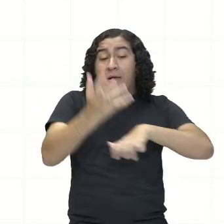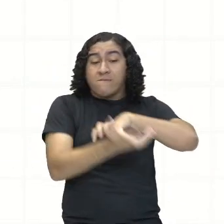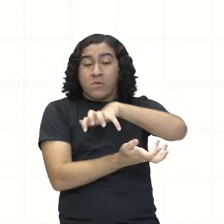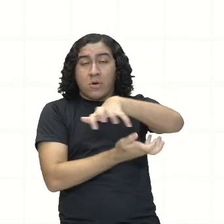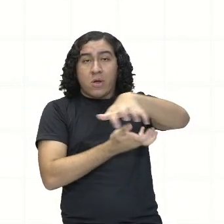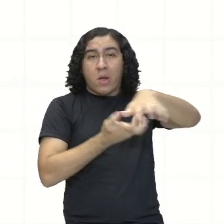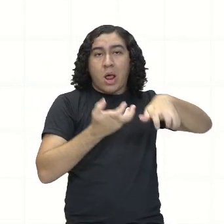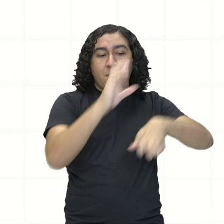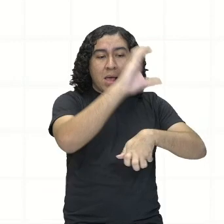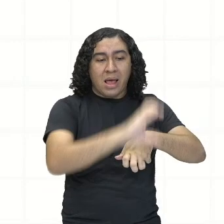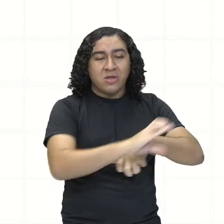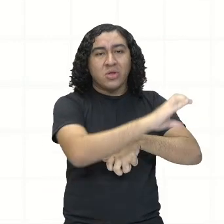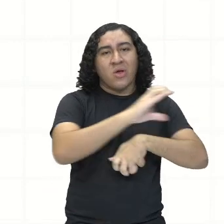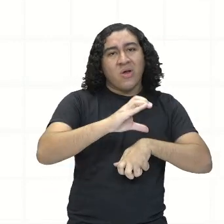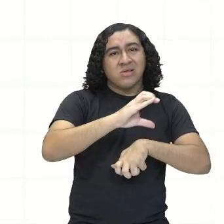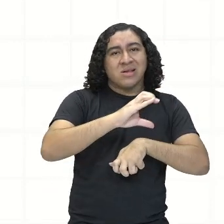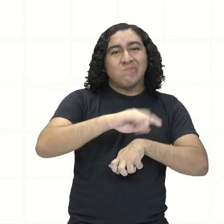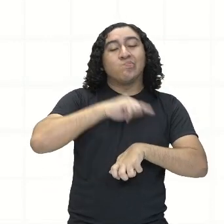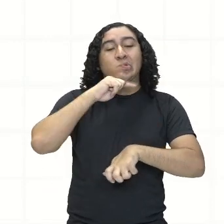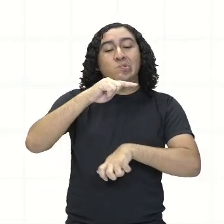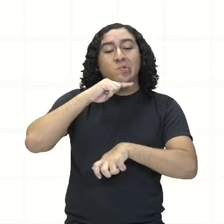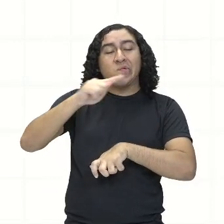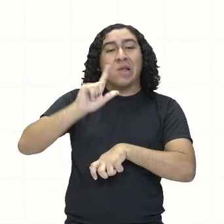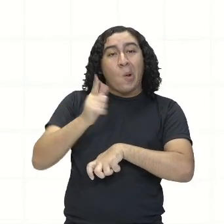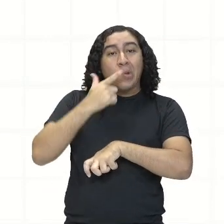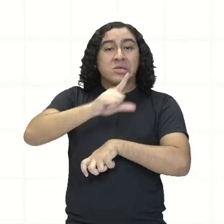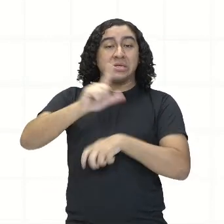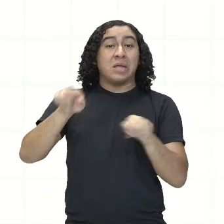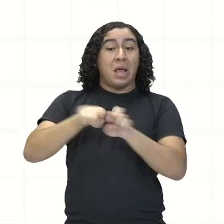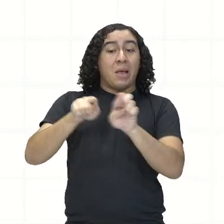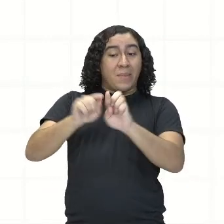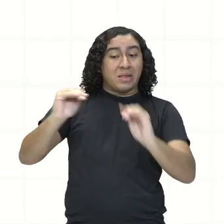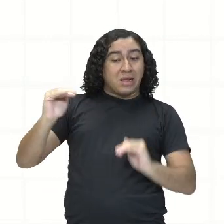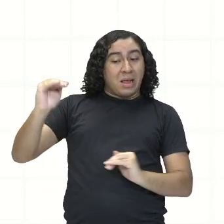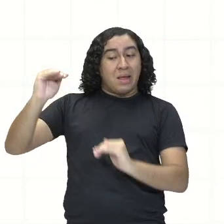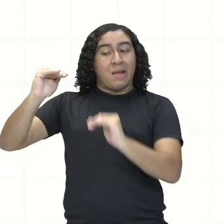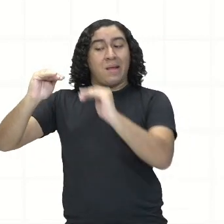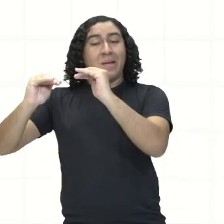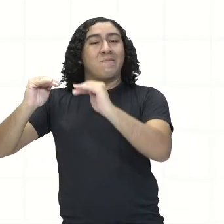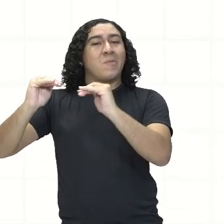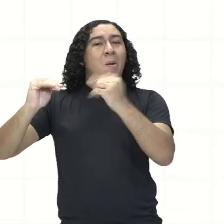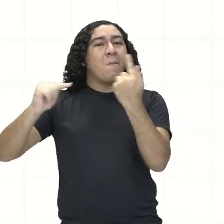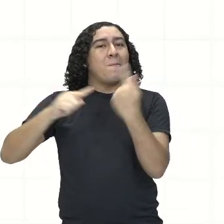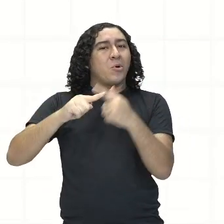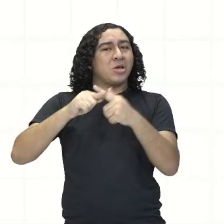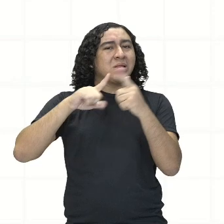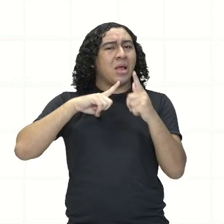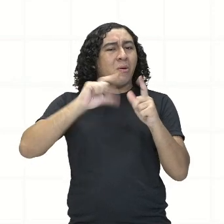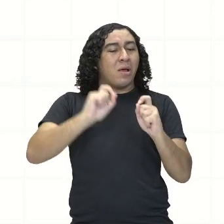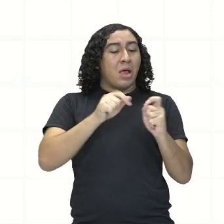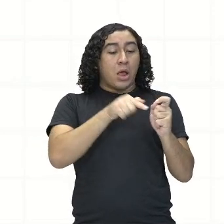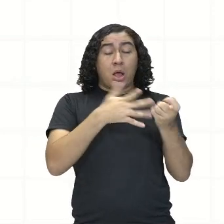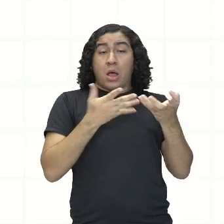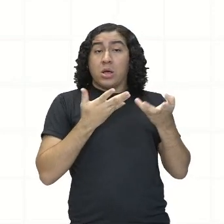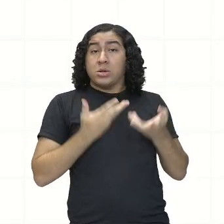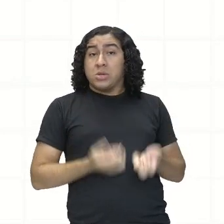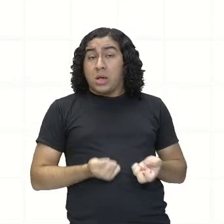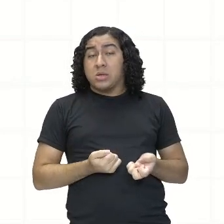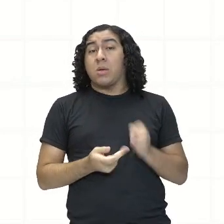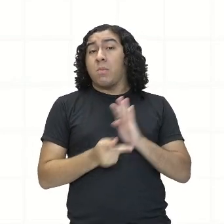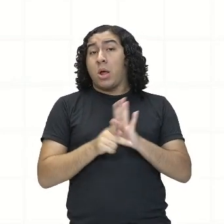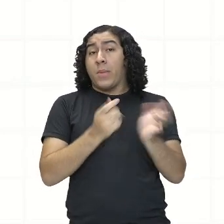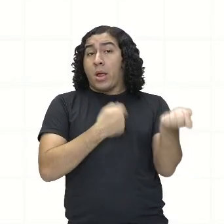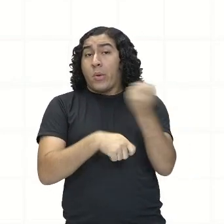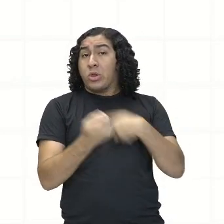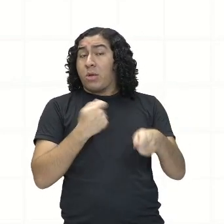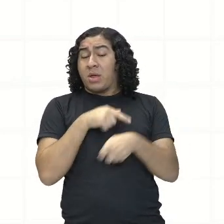tanto espaço nesses territórios, porque estava havendo ali uma certa conformidade em relação à economia.